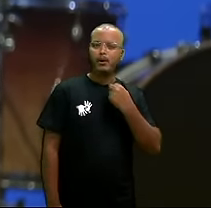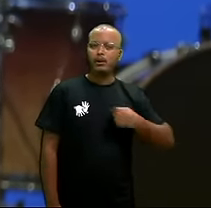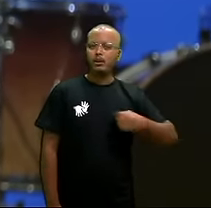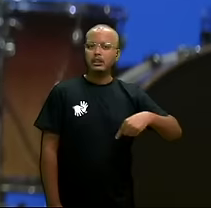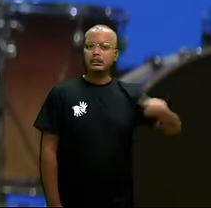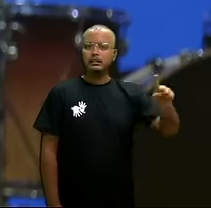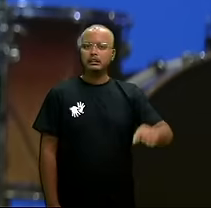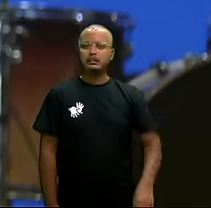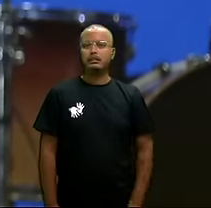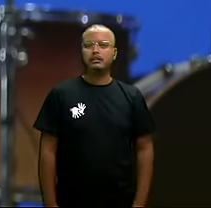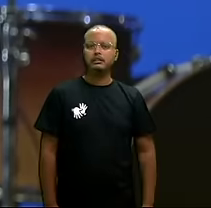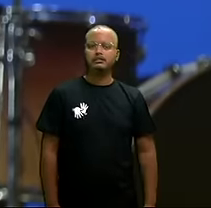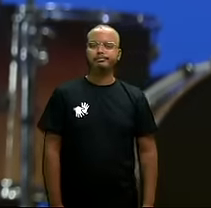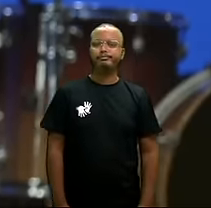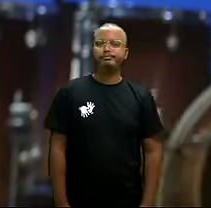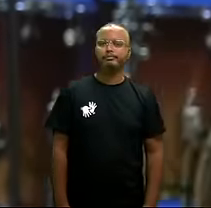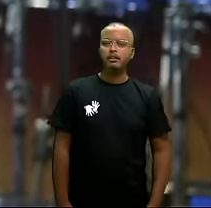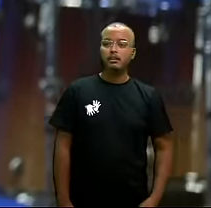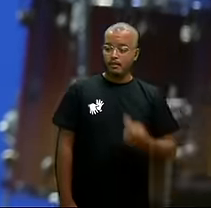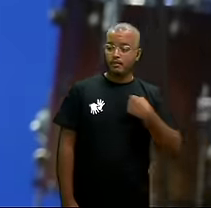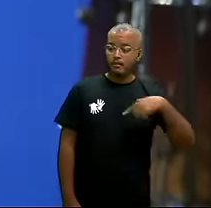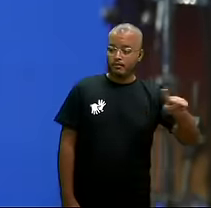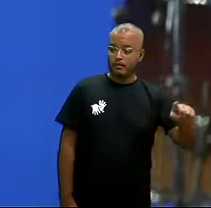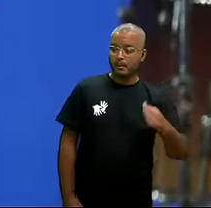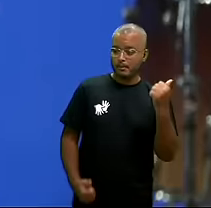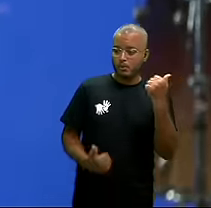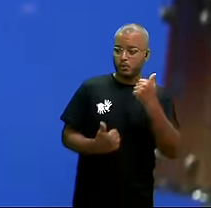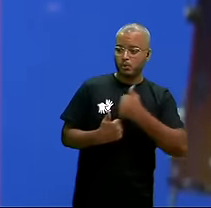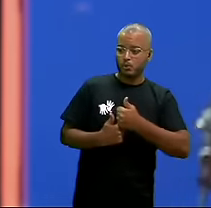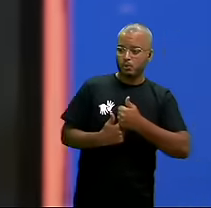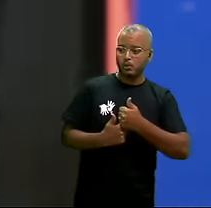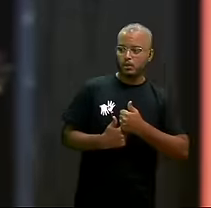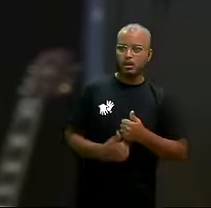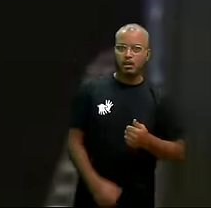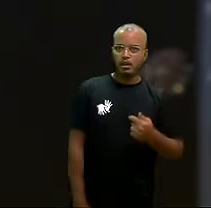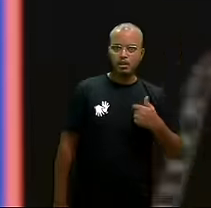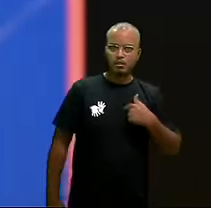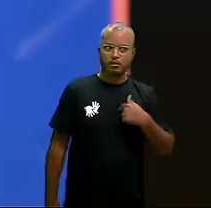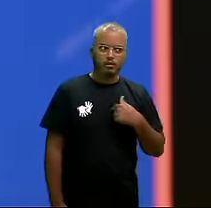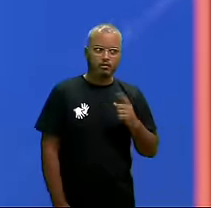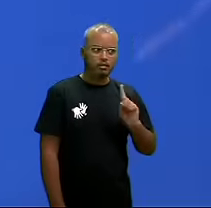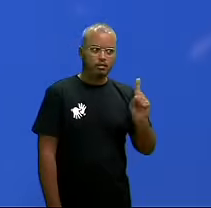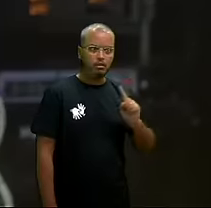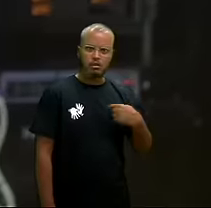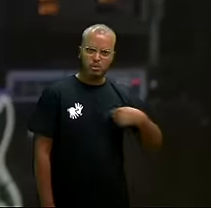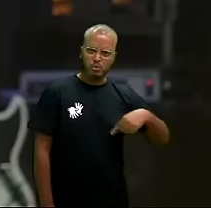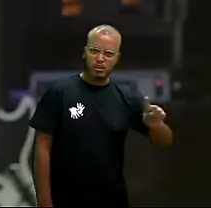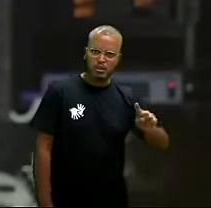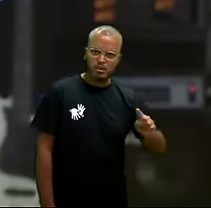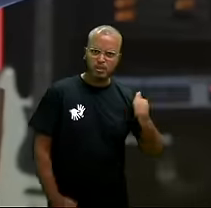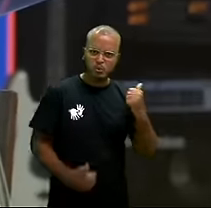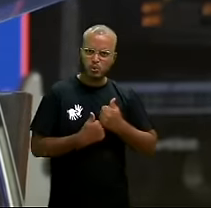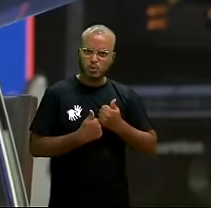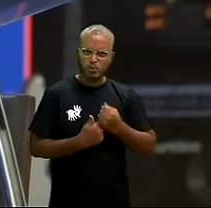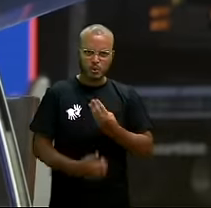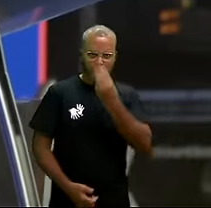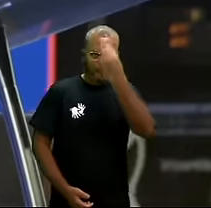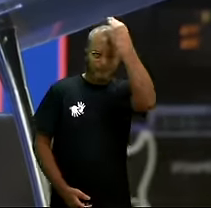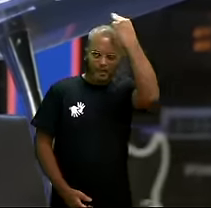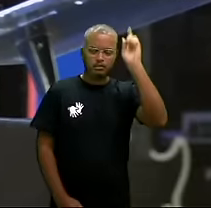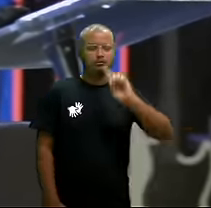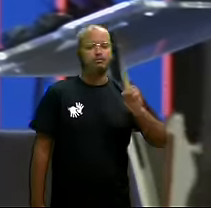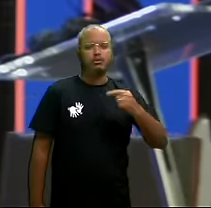com piriri, fui nada, é ruim, hein? Falei, vou substituir o pastor Márcio, tá doido, vou não. Né? É uma responsabilidade muito